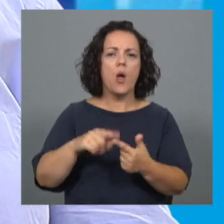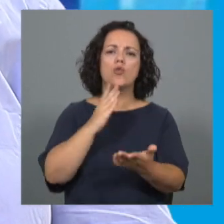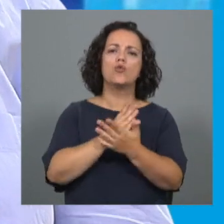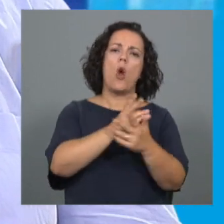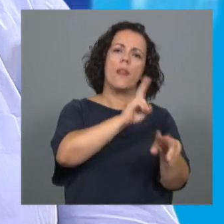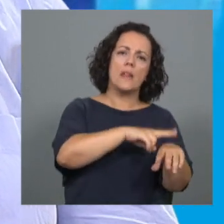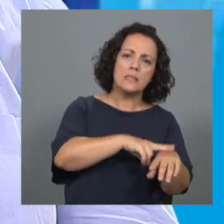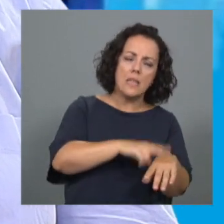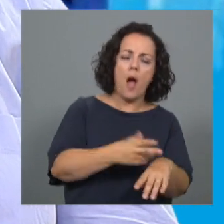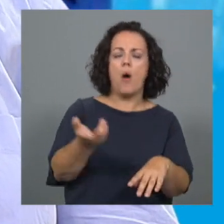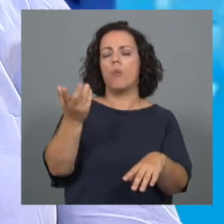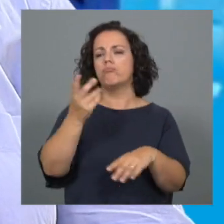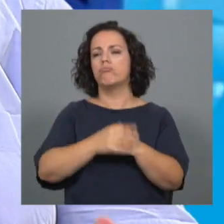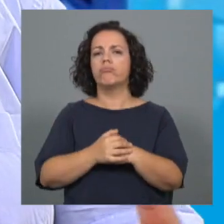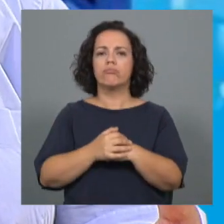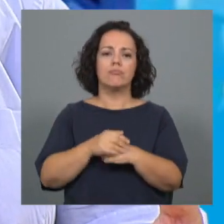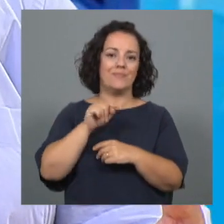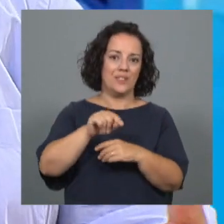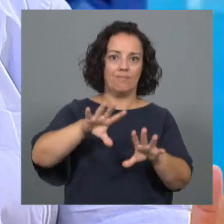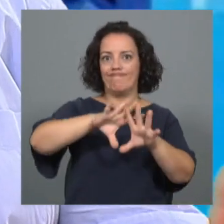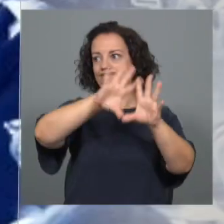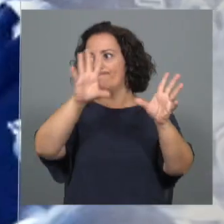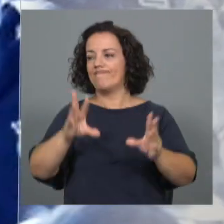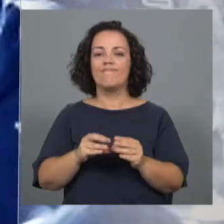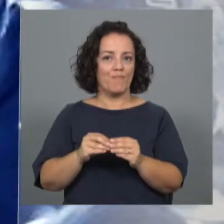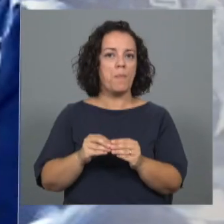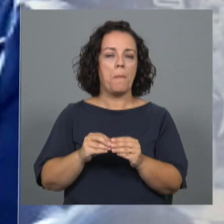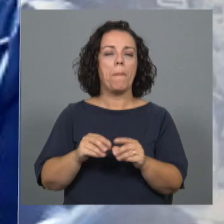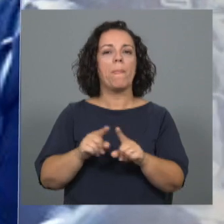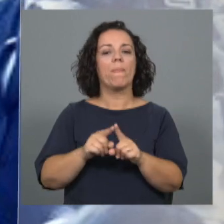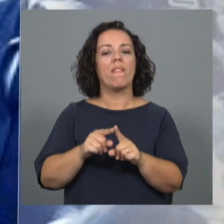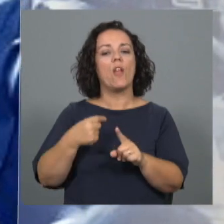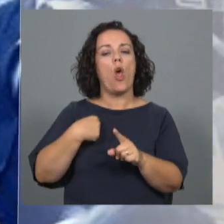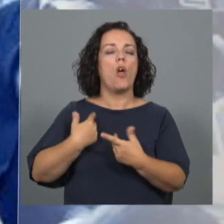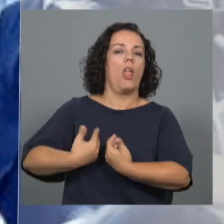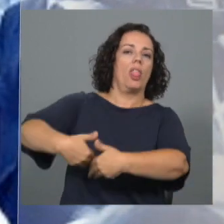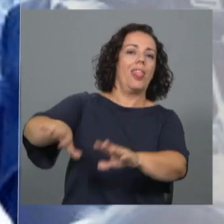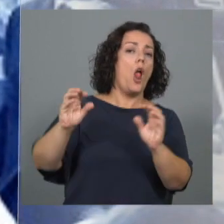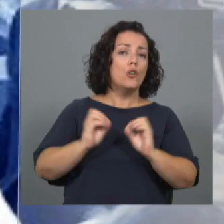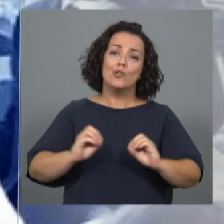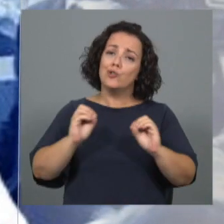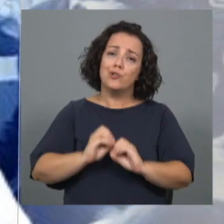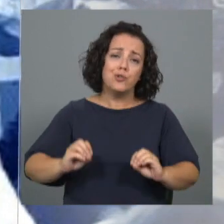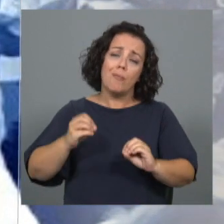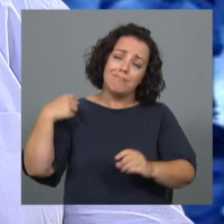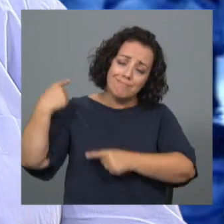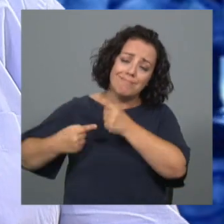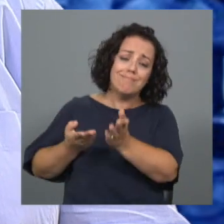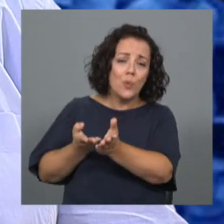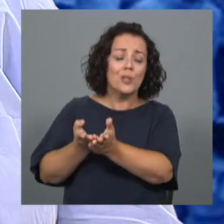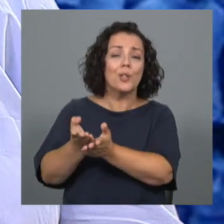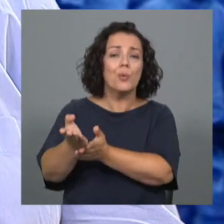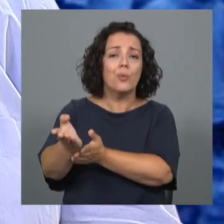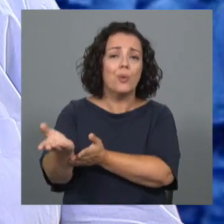escolas, e portanto nunca largámos esses aspectos e portanto fomos continuando. E este